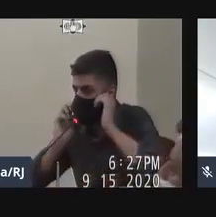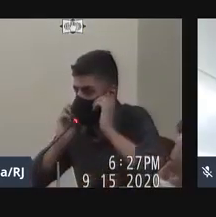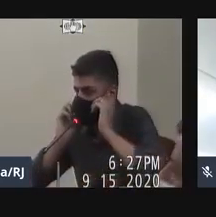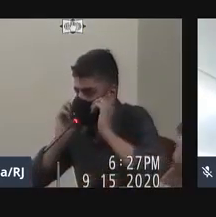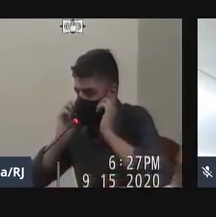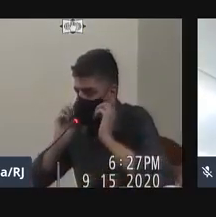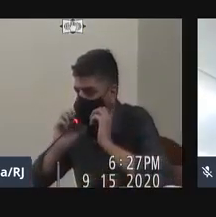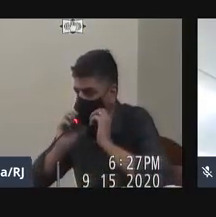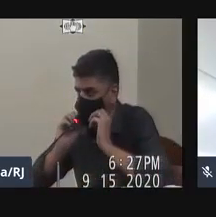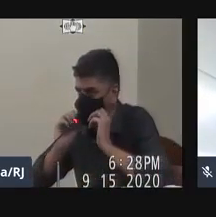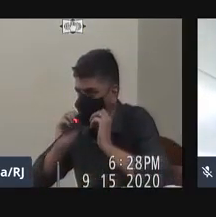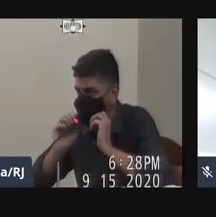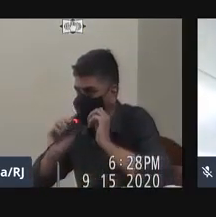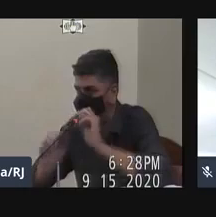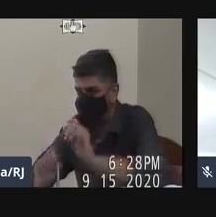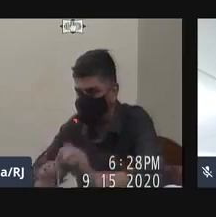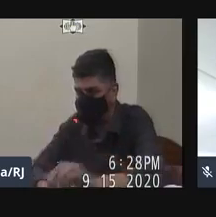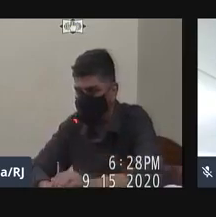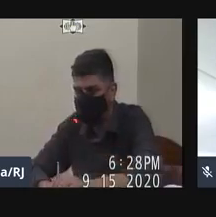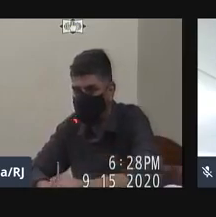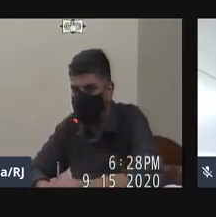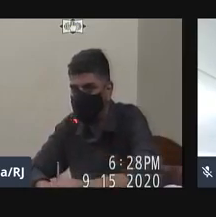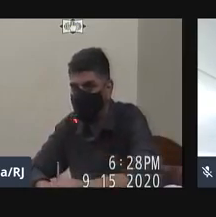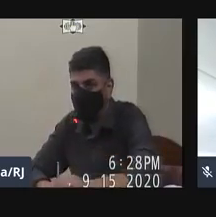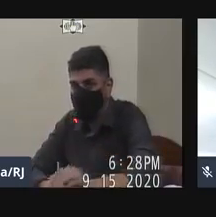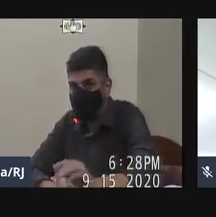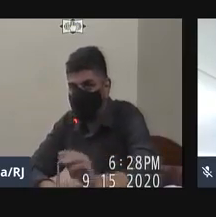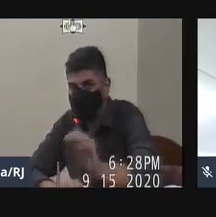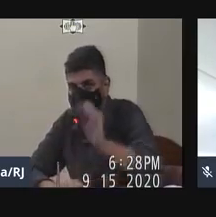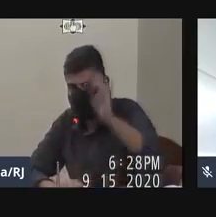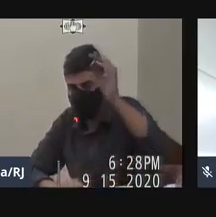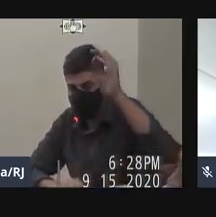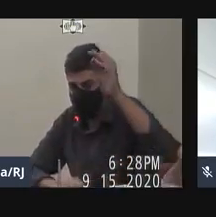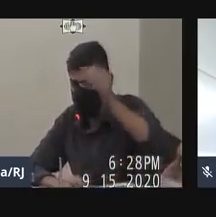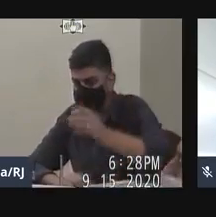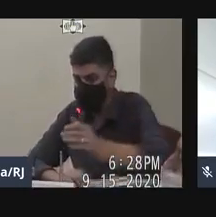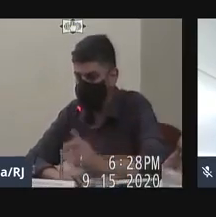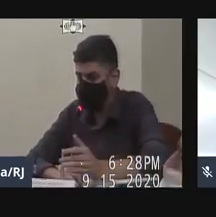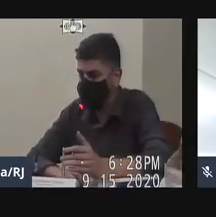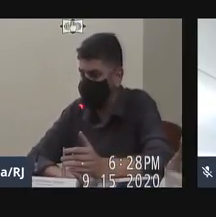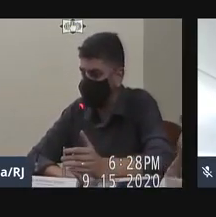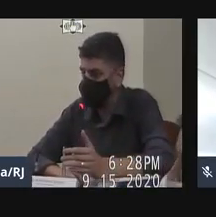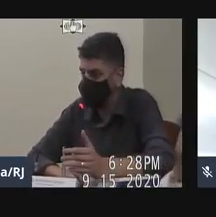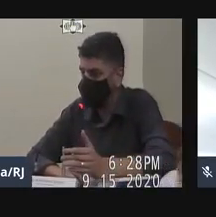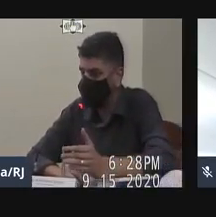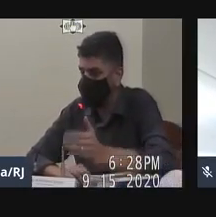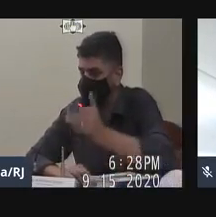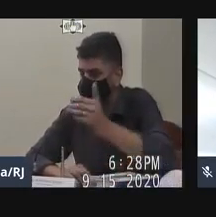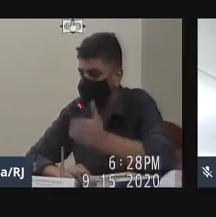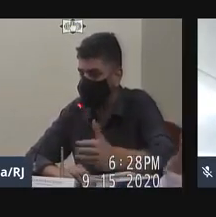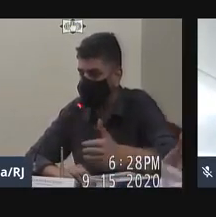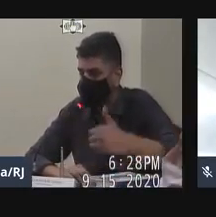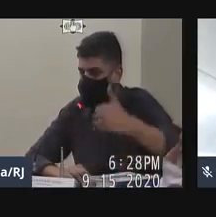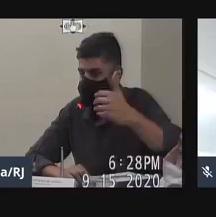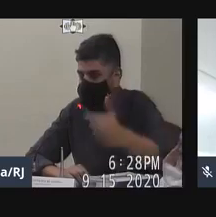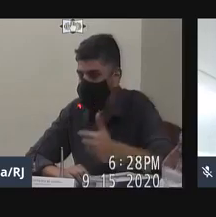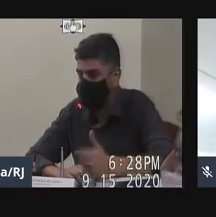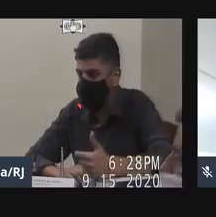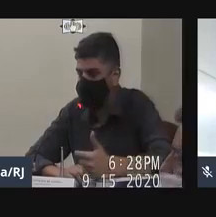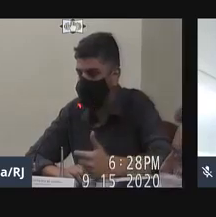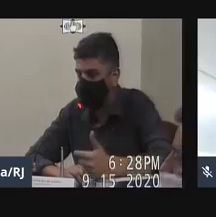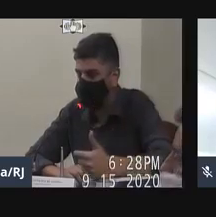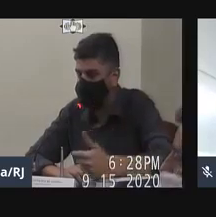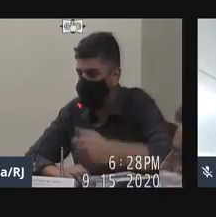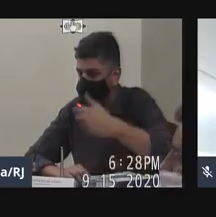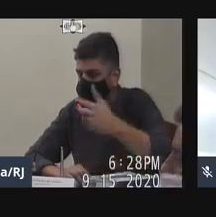também. Eu não poderia deixar, professor Rafael, vou roubar mais 3 minutinhos aqui. Hoje nós fizemos uma outra reunião, dando sequência às